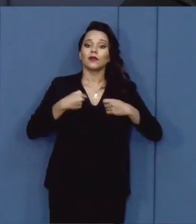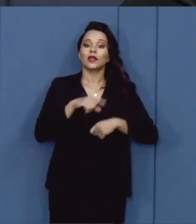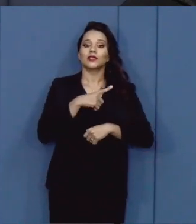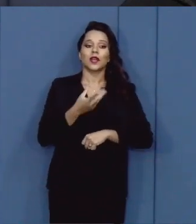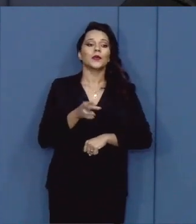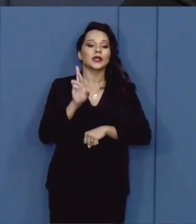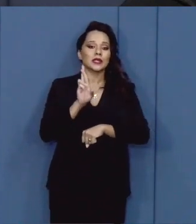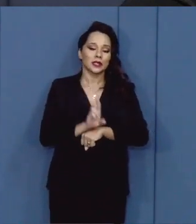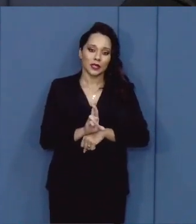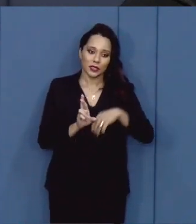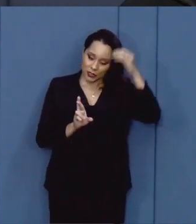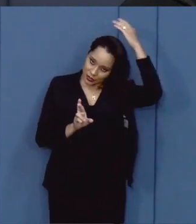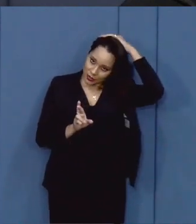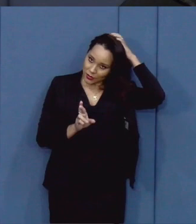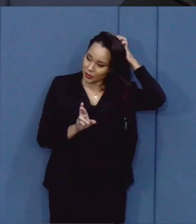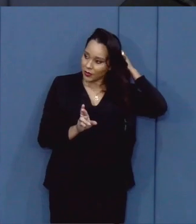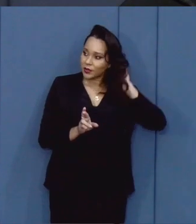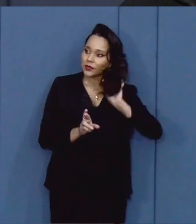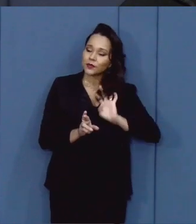termos representantes,